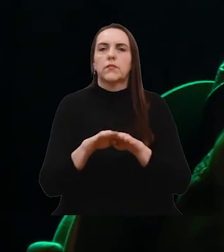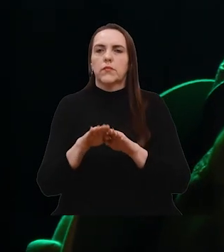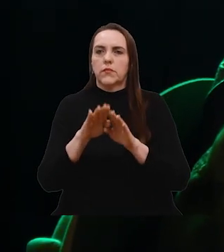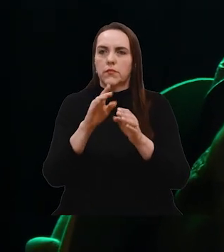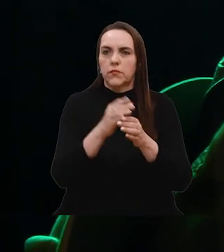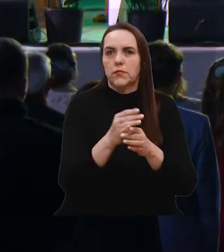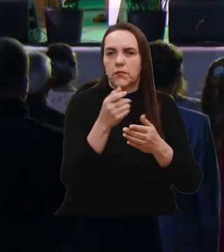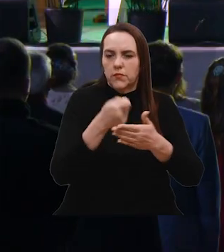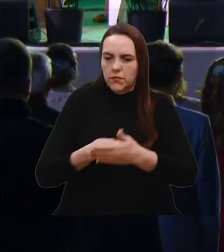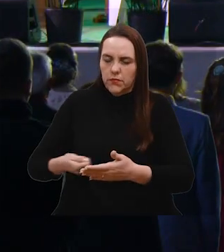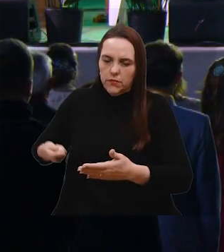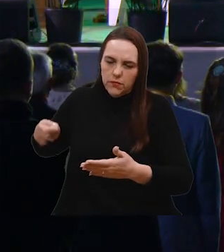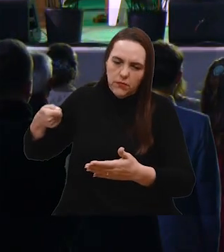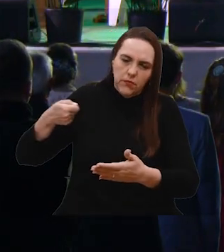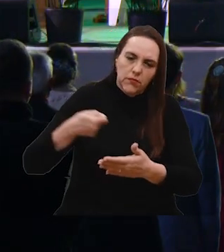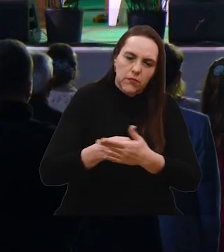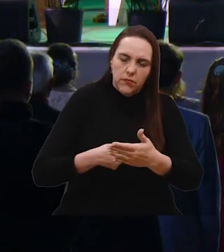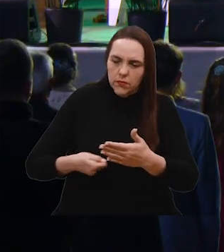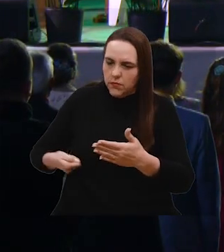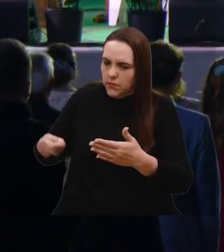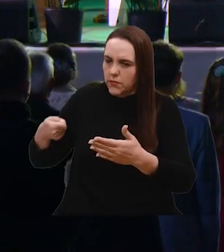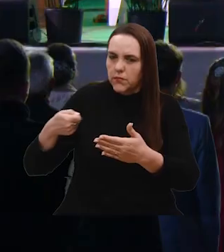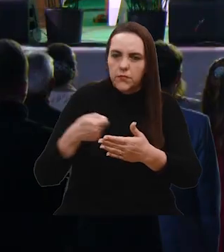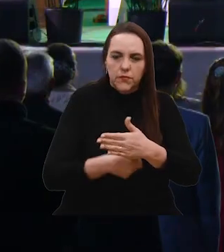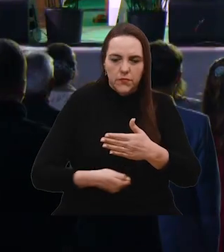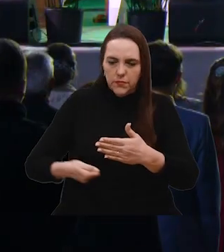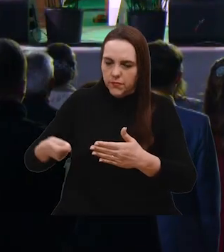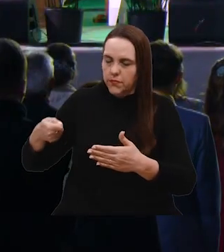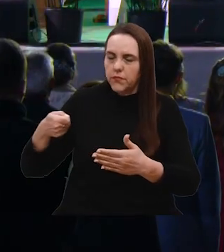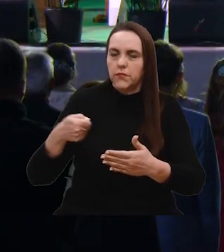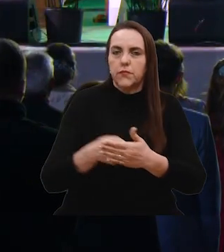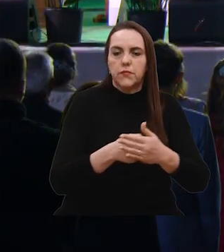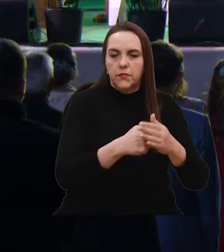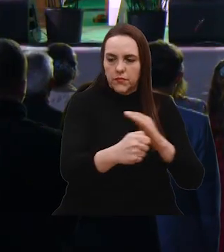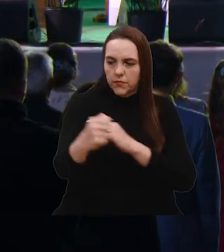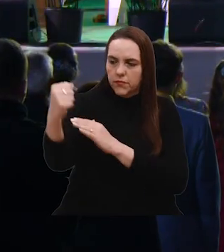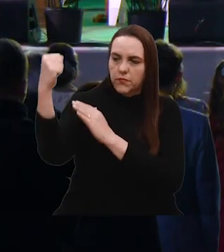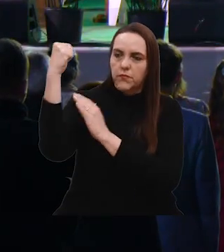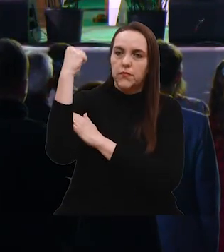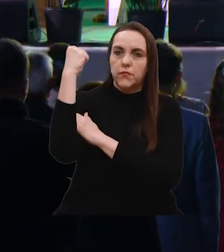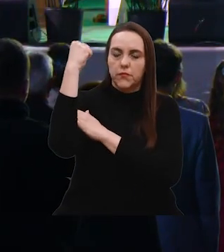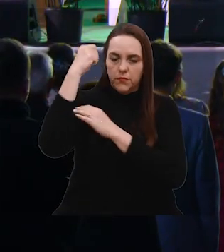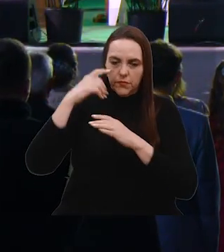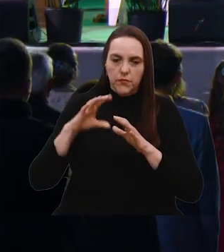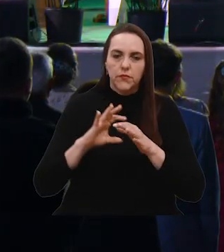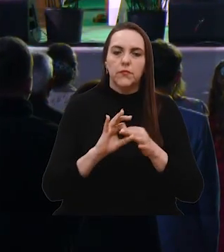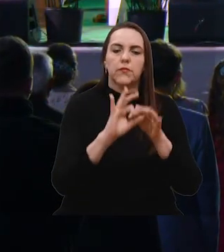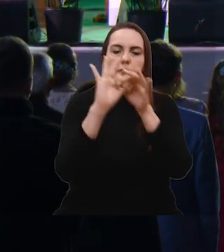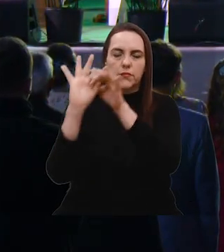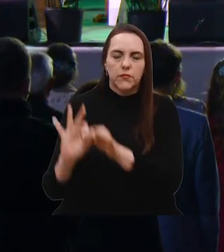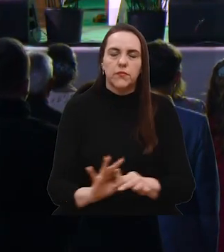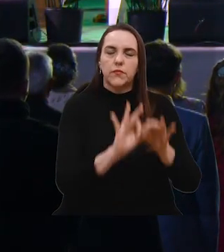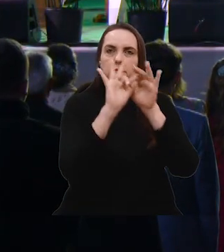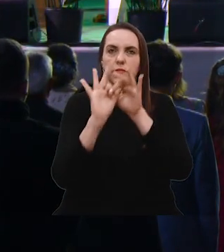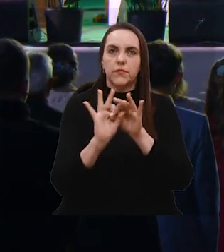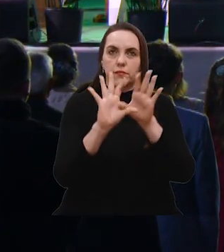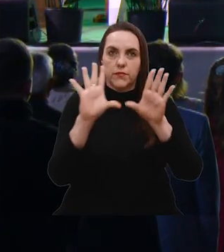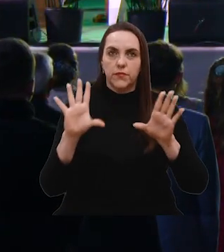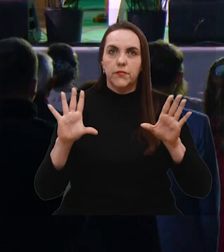Seu penhor dessa igualdade, conseguimos conquistar com braço